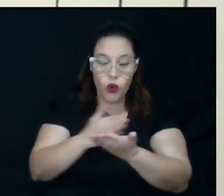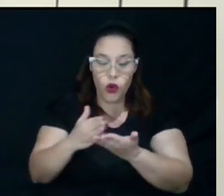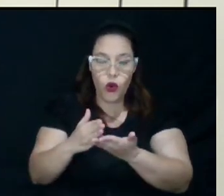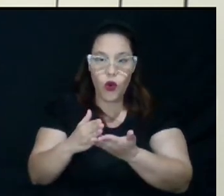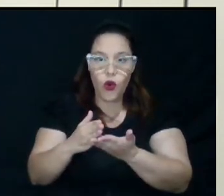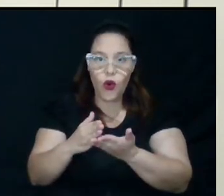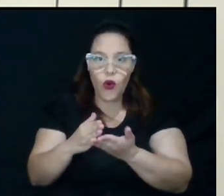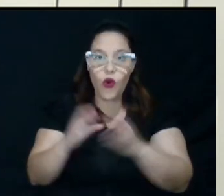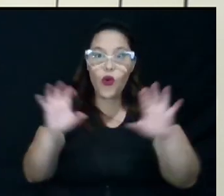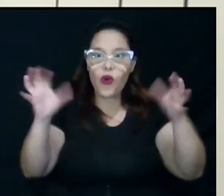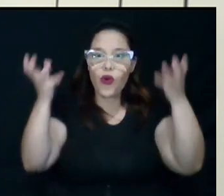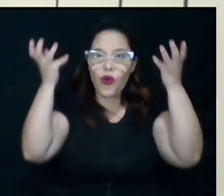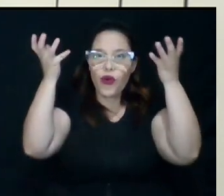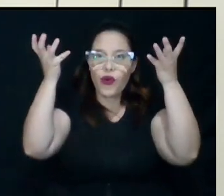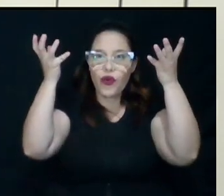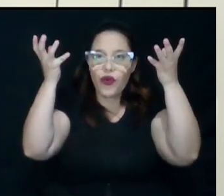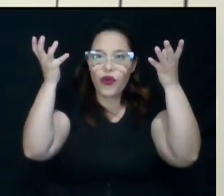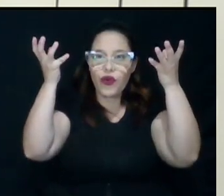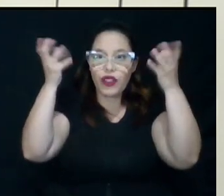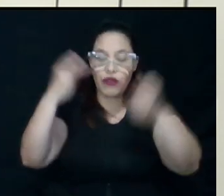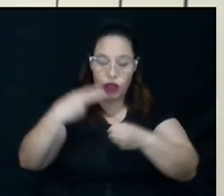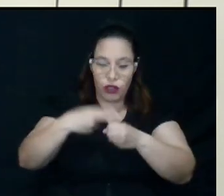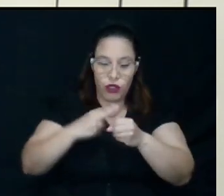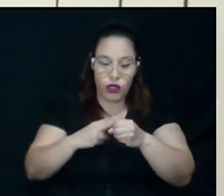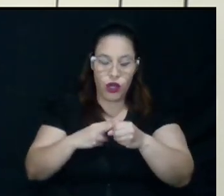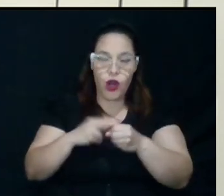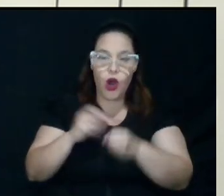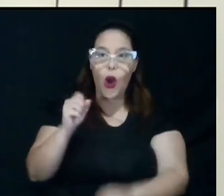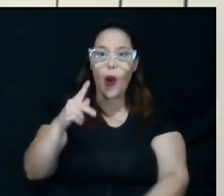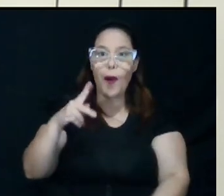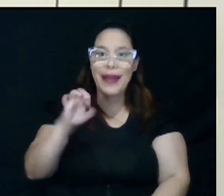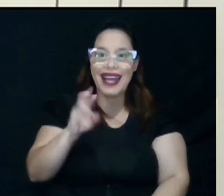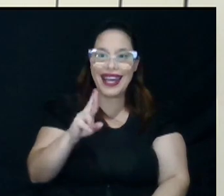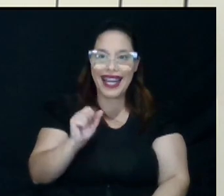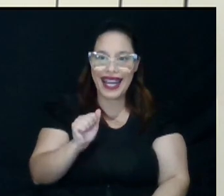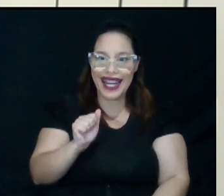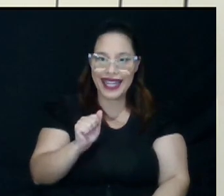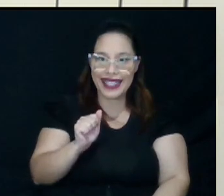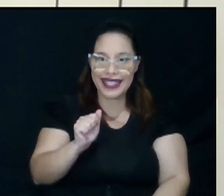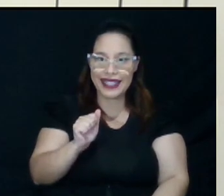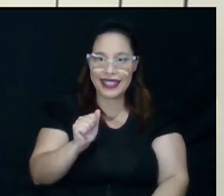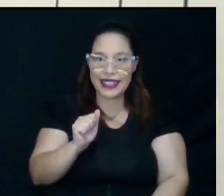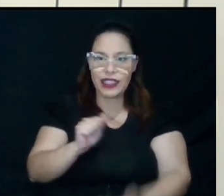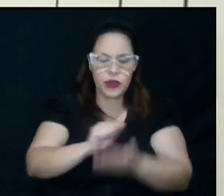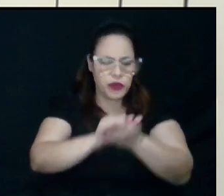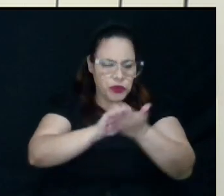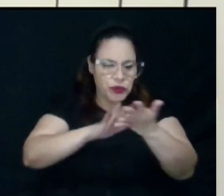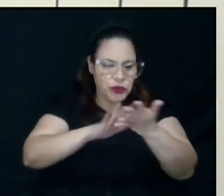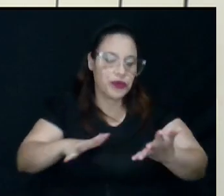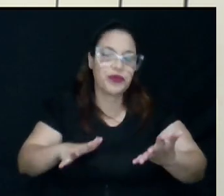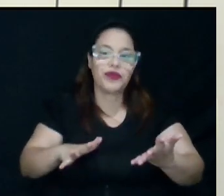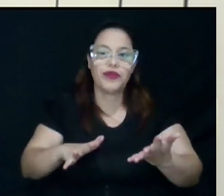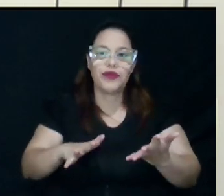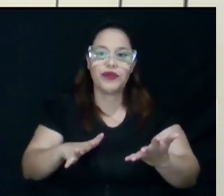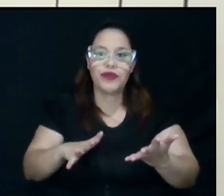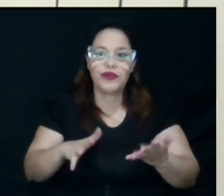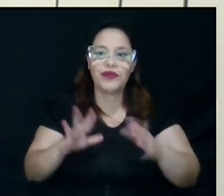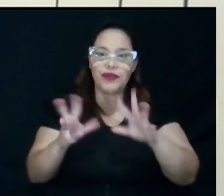de Ópera. É um evento gratuito que oferece várias atividades em torno deste universo.